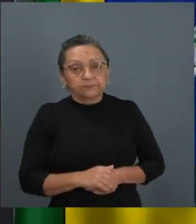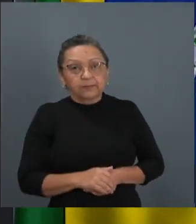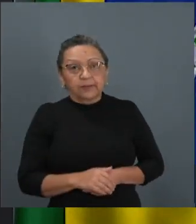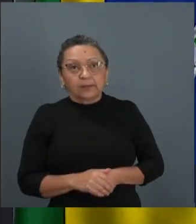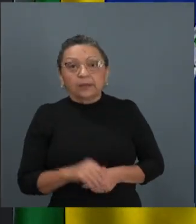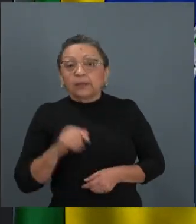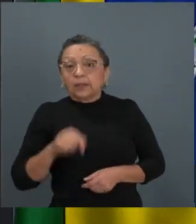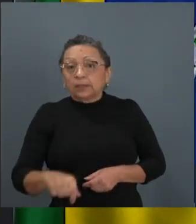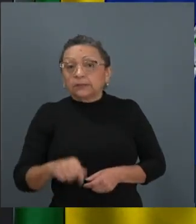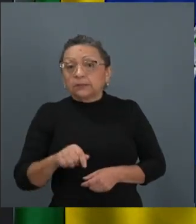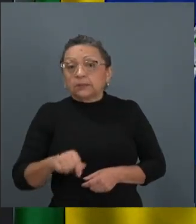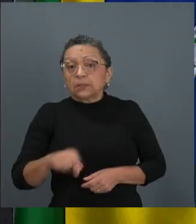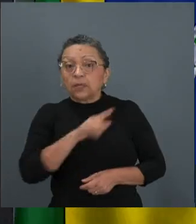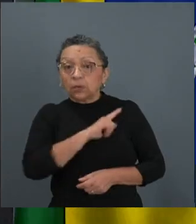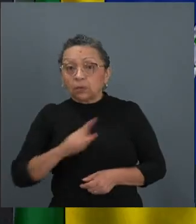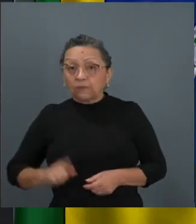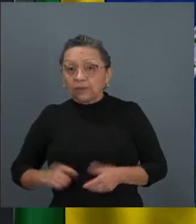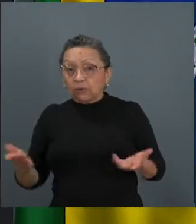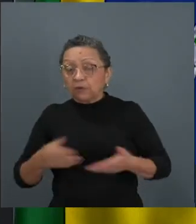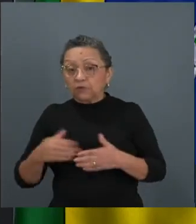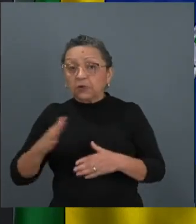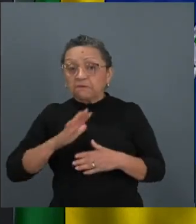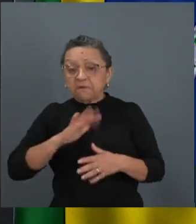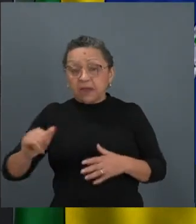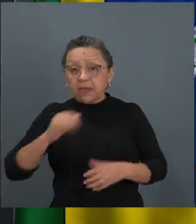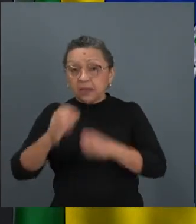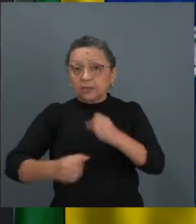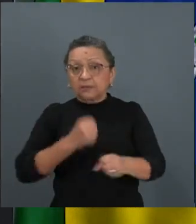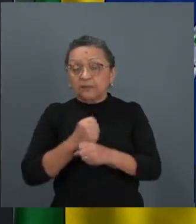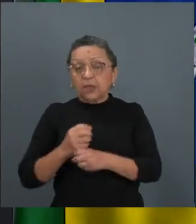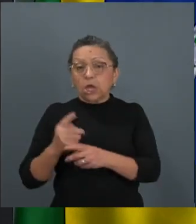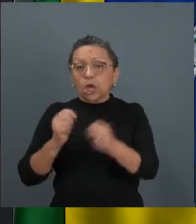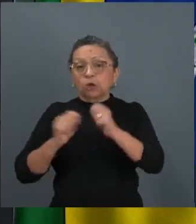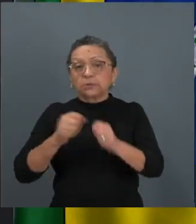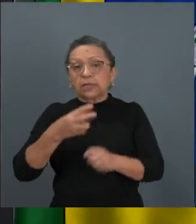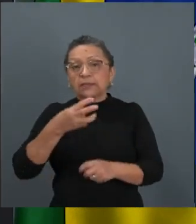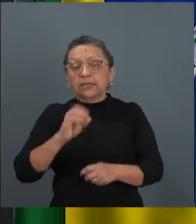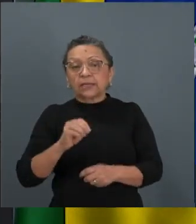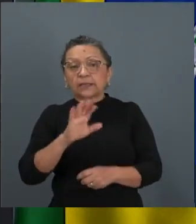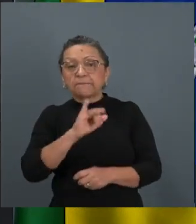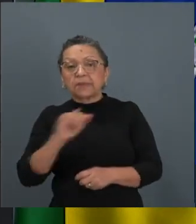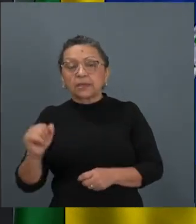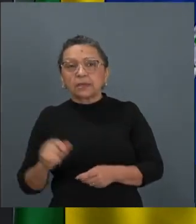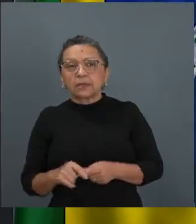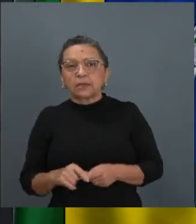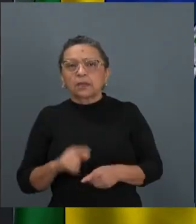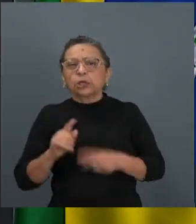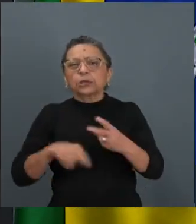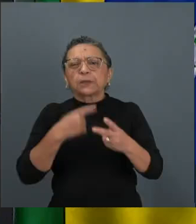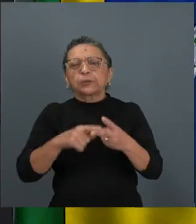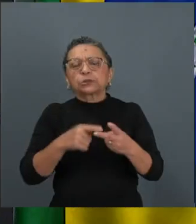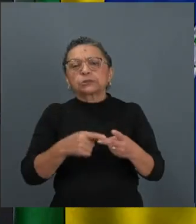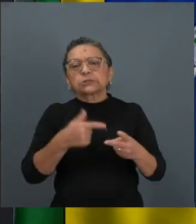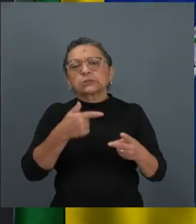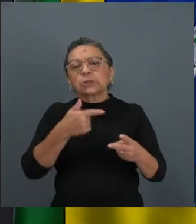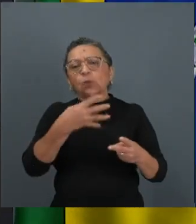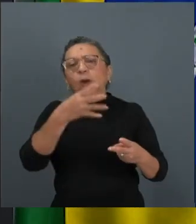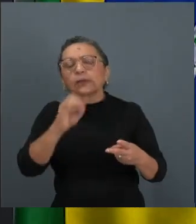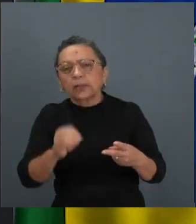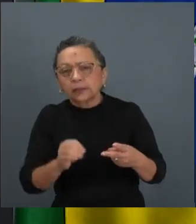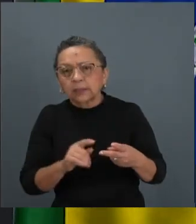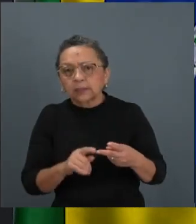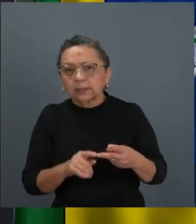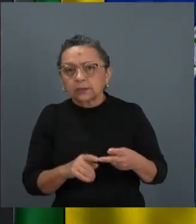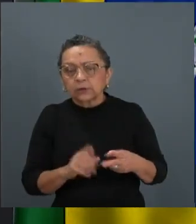este governo disse que vai economizar o próximo ano 30 bilhões, e no ano subsequente 40, são 70. Todos os analistas